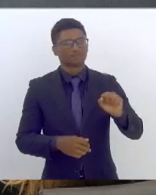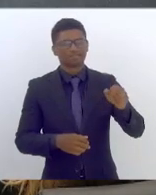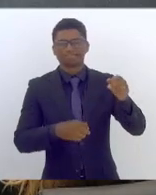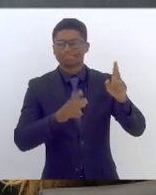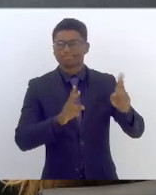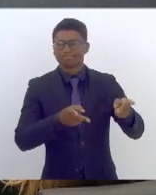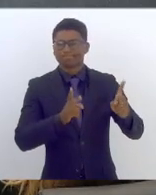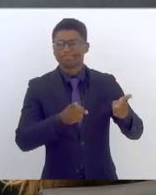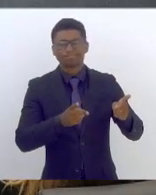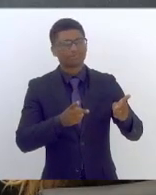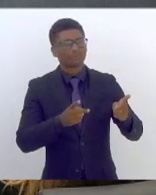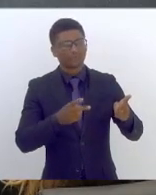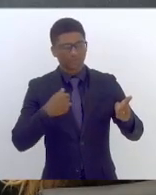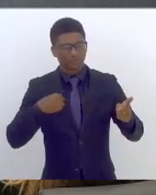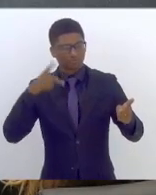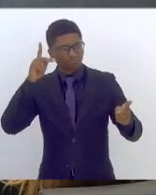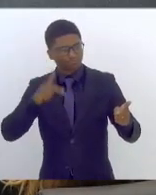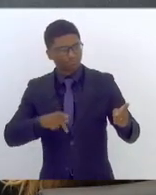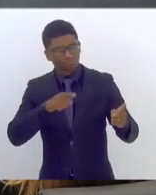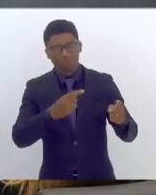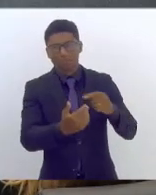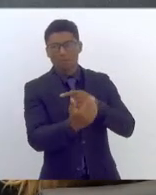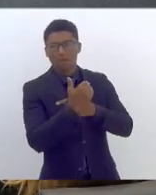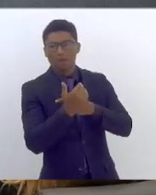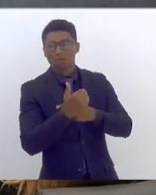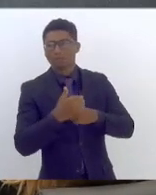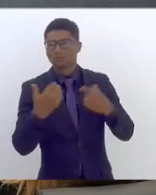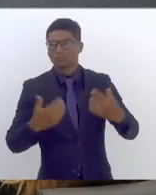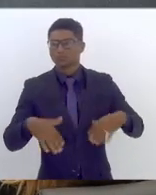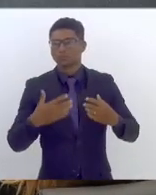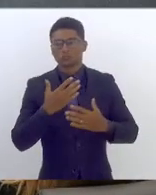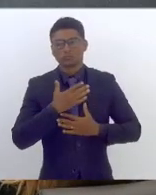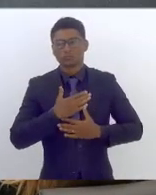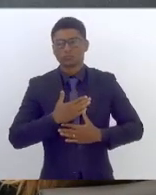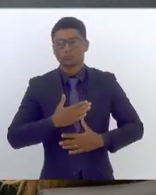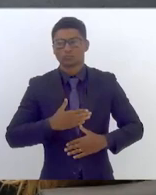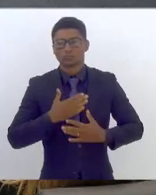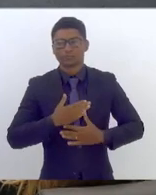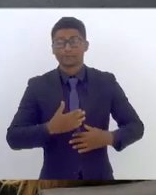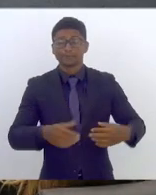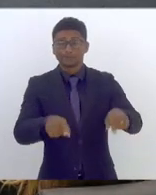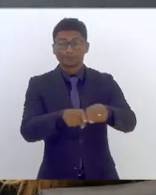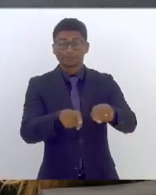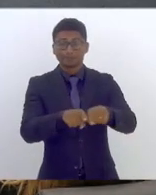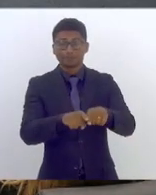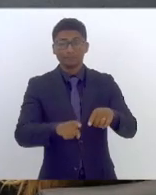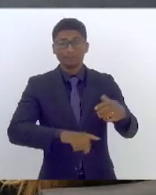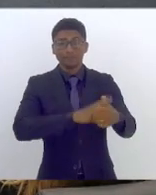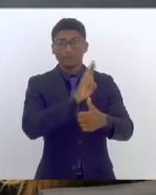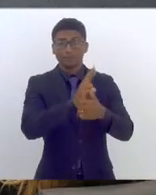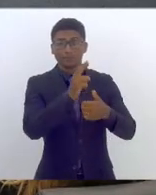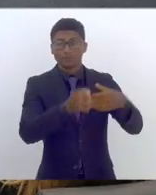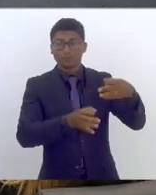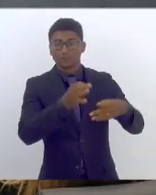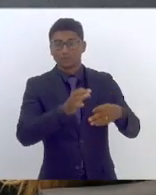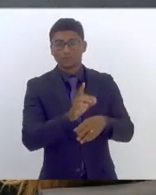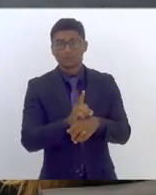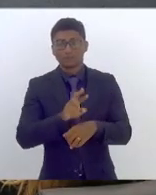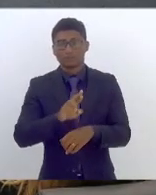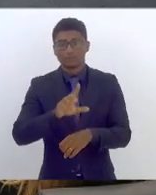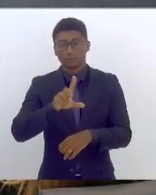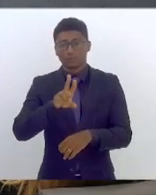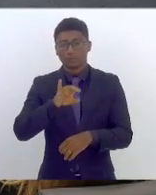qualquer presidente excelentíssima Senhora procuradora de Justiça Doutora